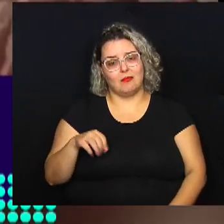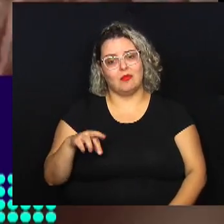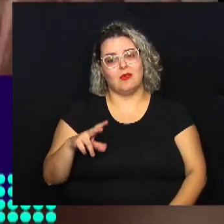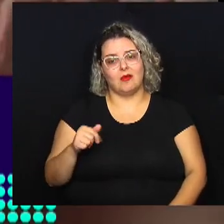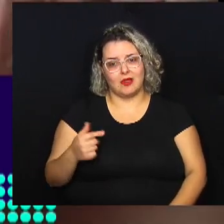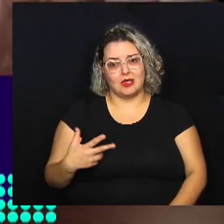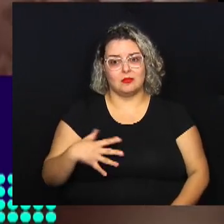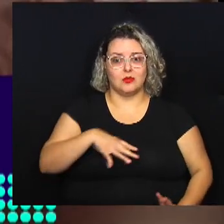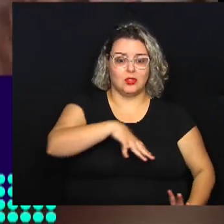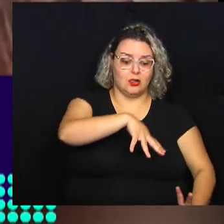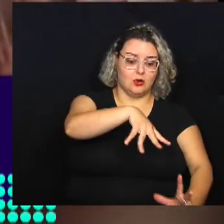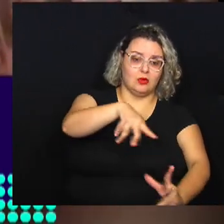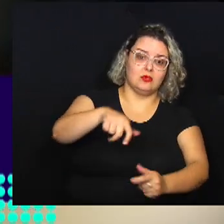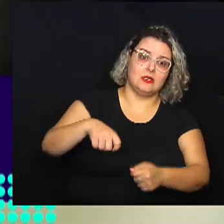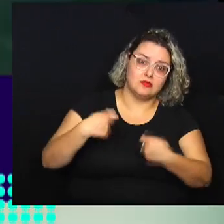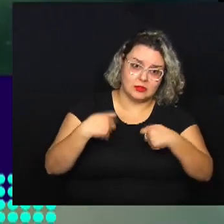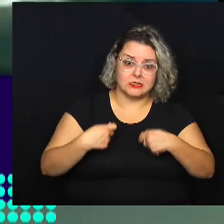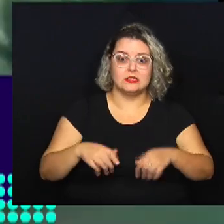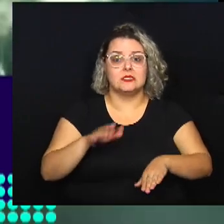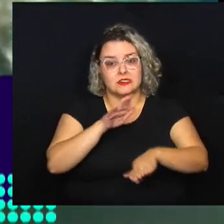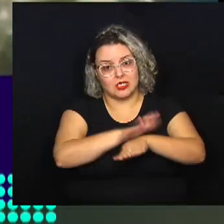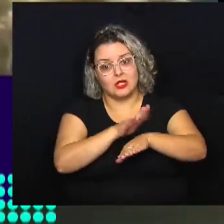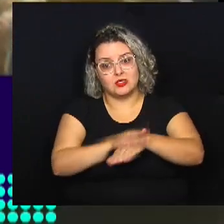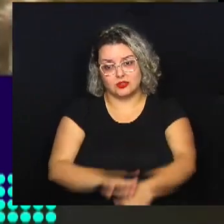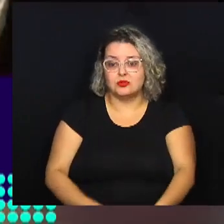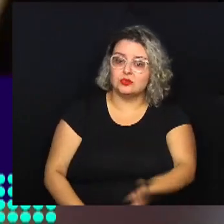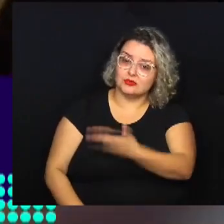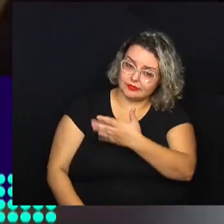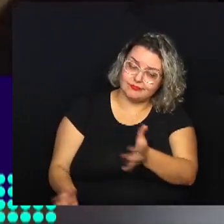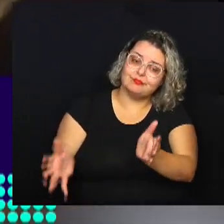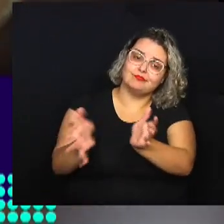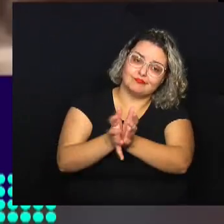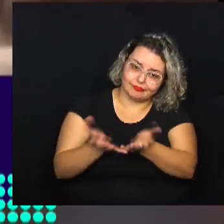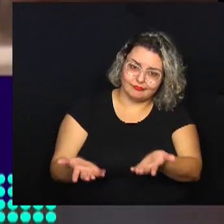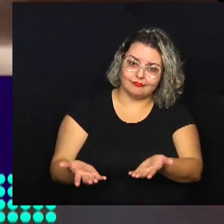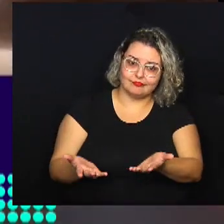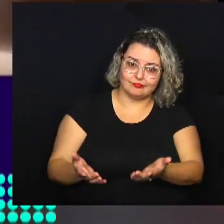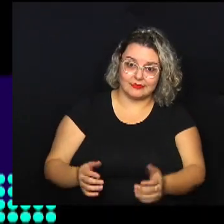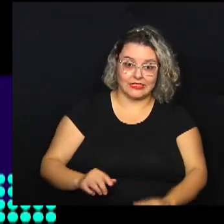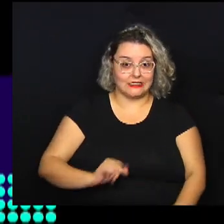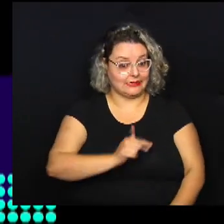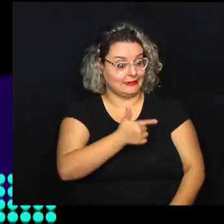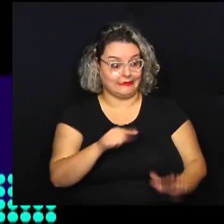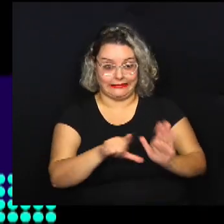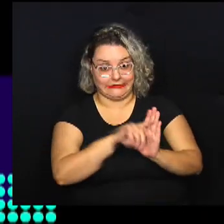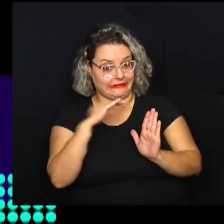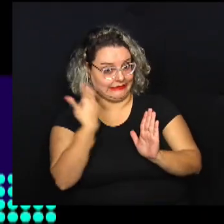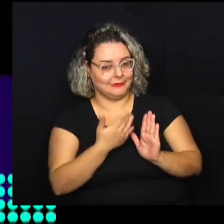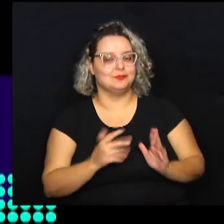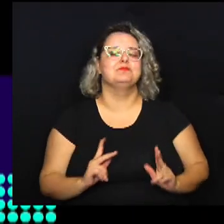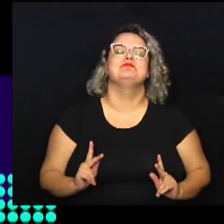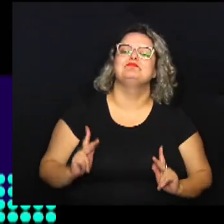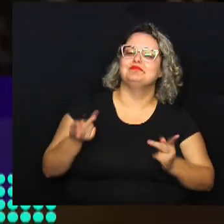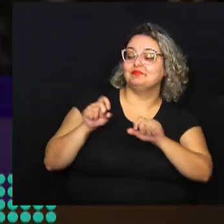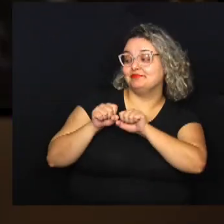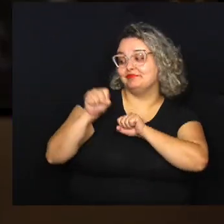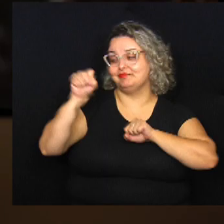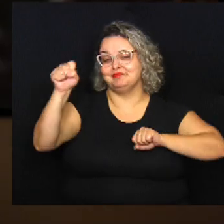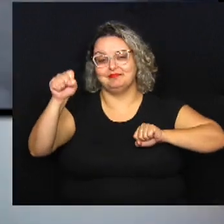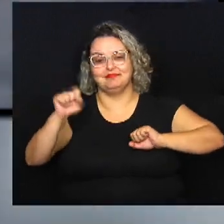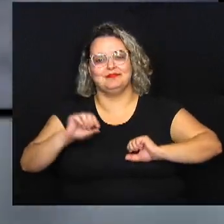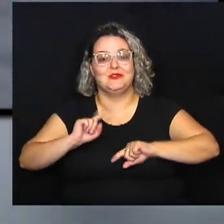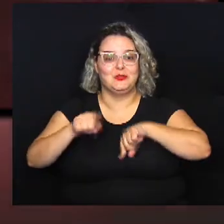ainda precisa contar com a ajuda dele e sua equipe de Foras da Lei, que se tornaram heróis